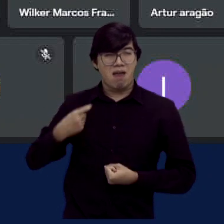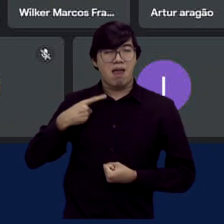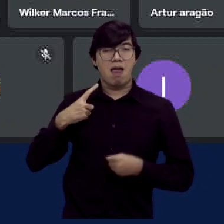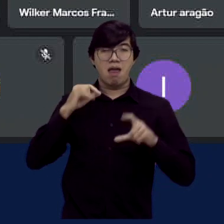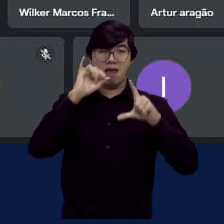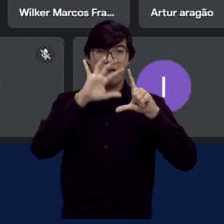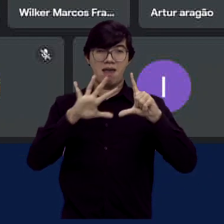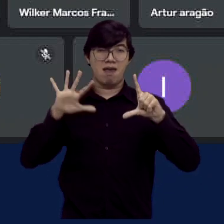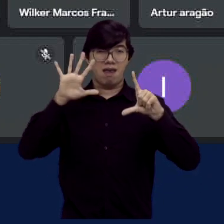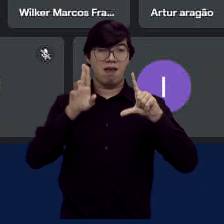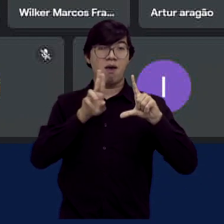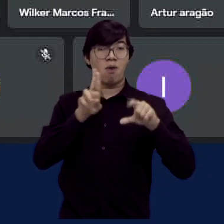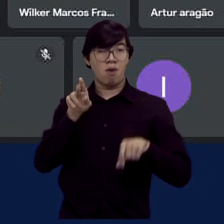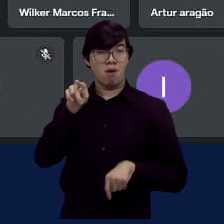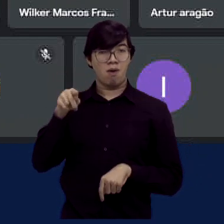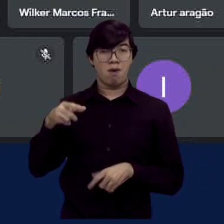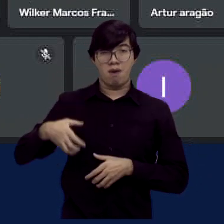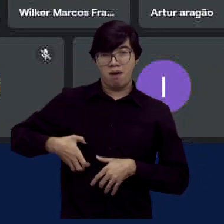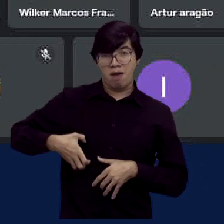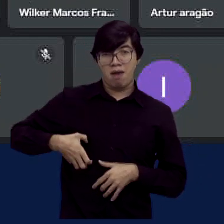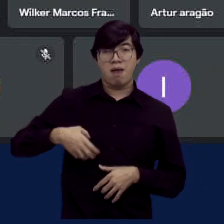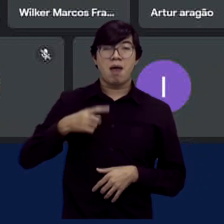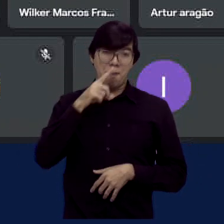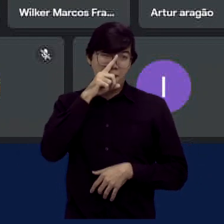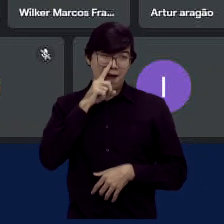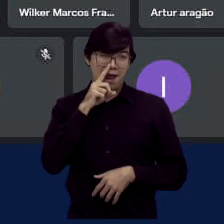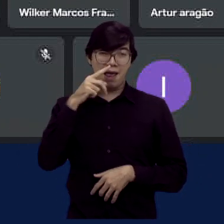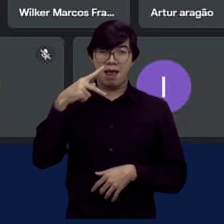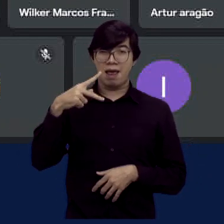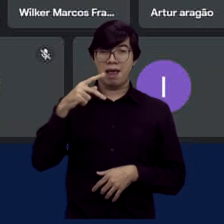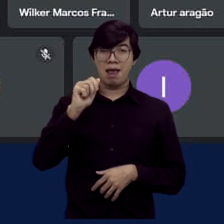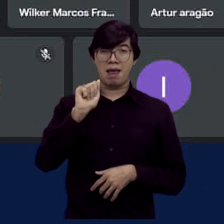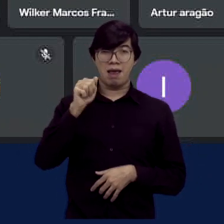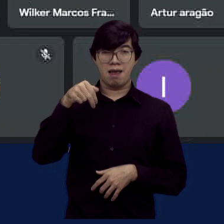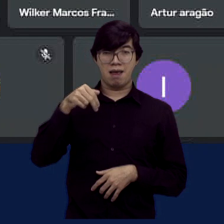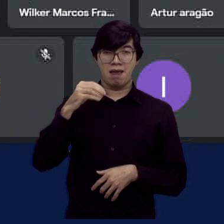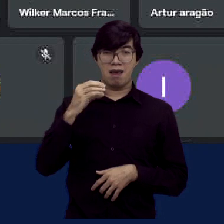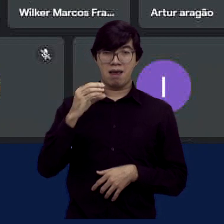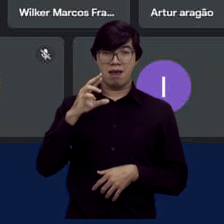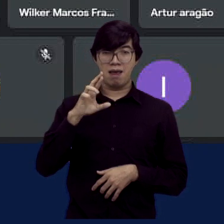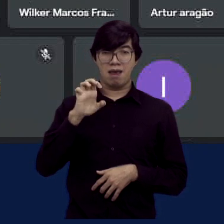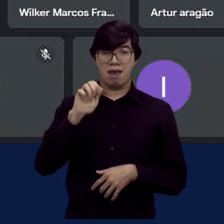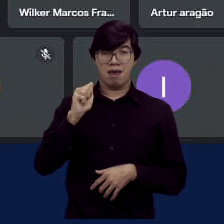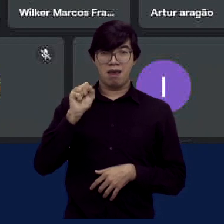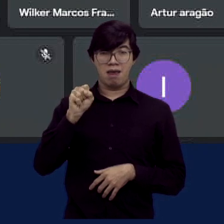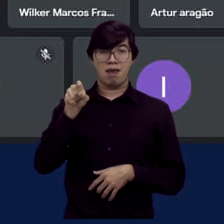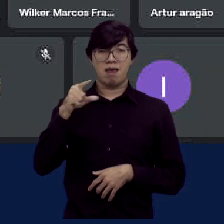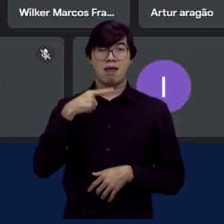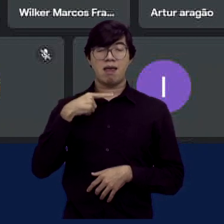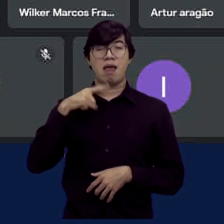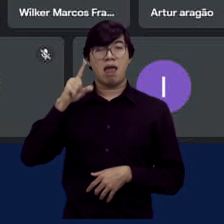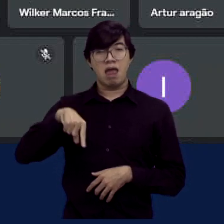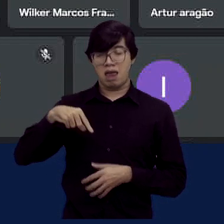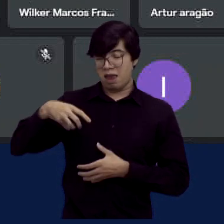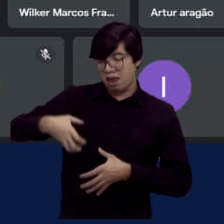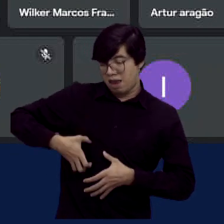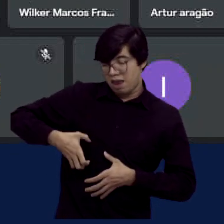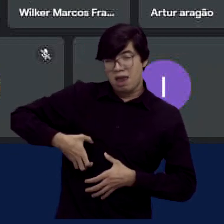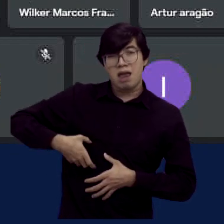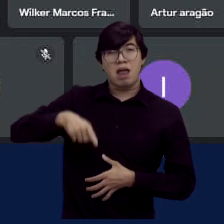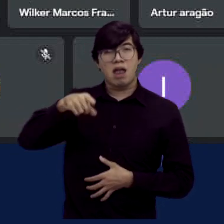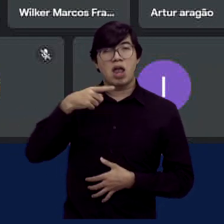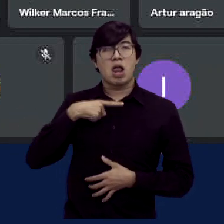que é um pâncreas mesmo, e ele fala, ai meu pai, não tô legal. Então quer dizer que esse pâncreas está doente, e aí ele vai